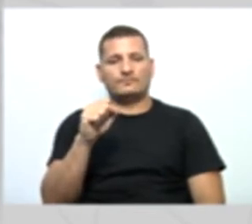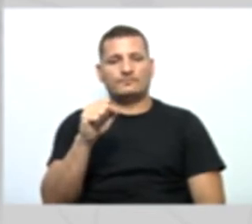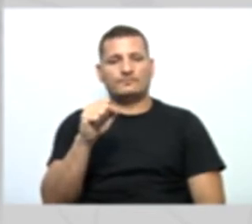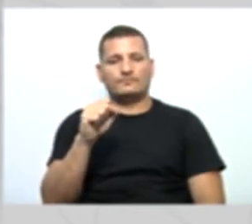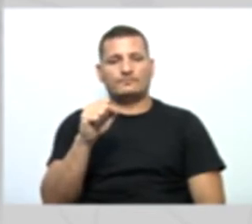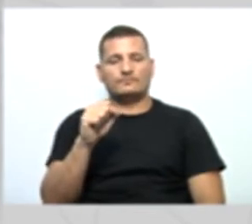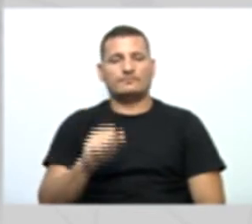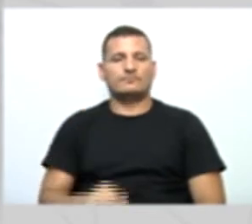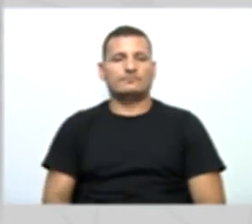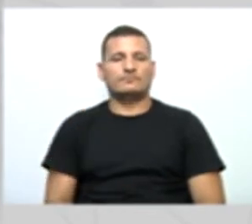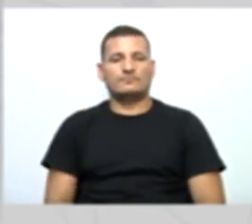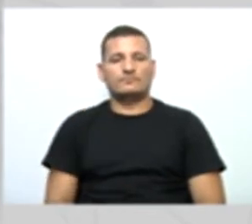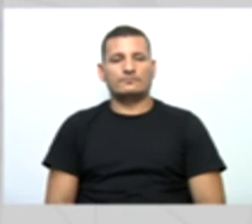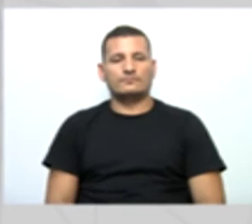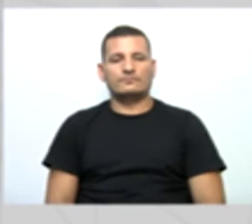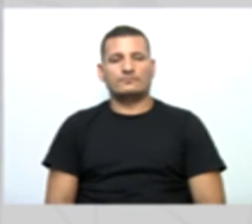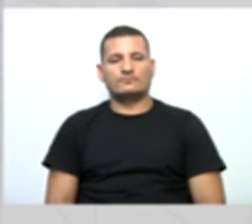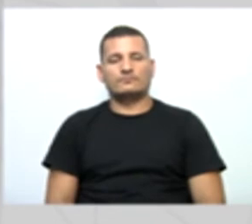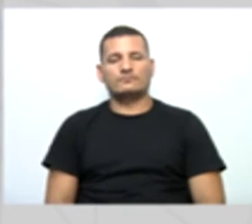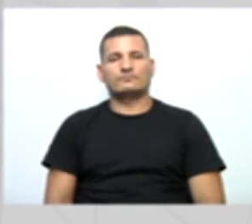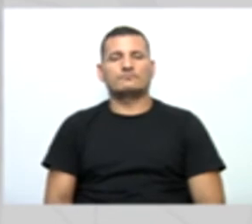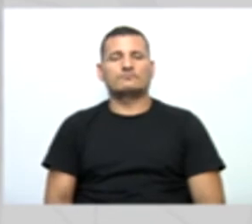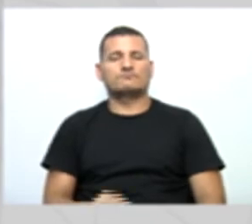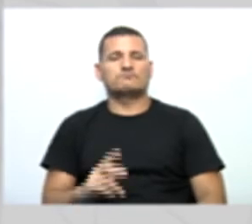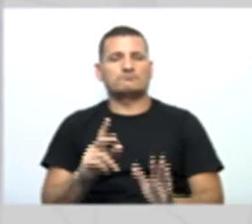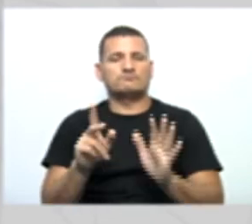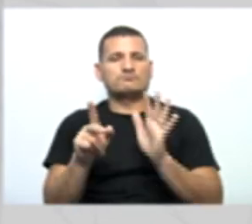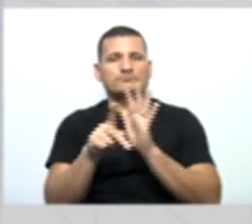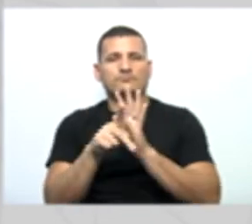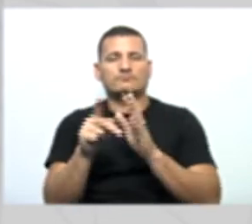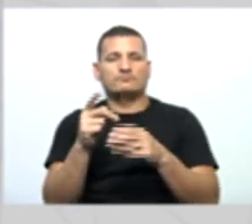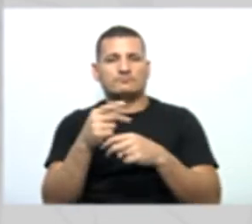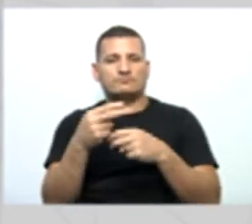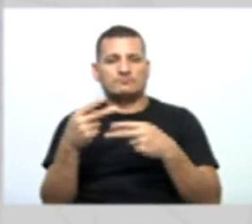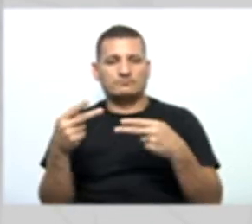propriedades do nosso objeto.